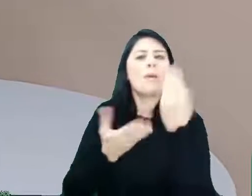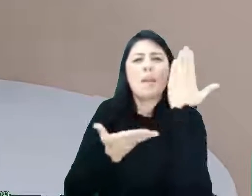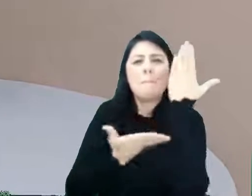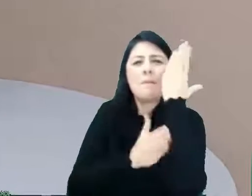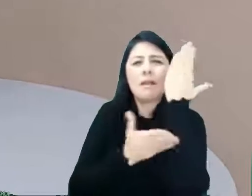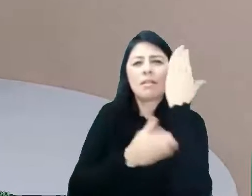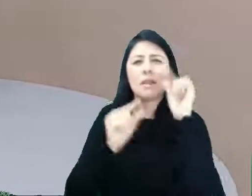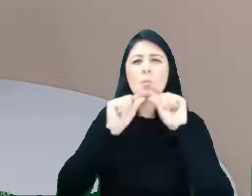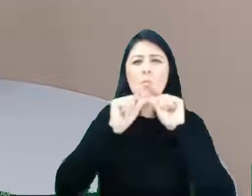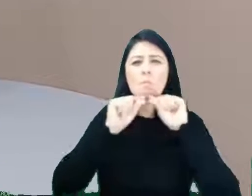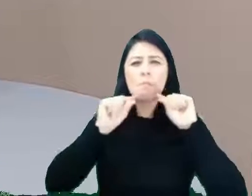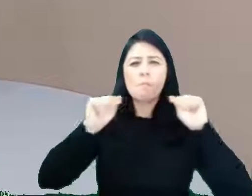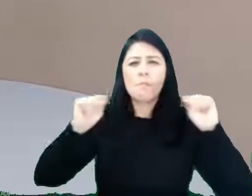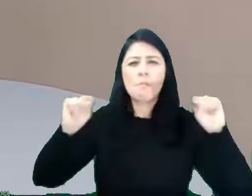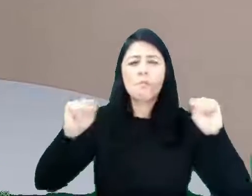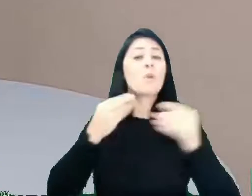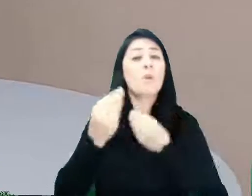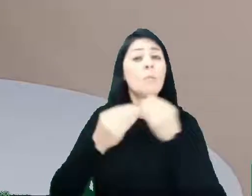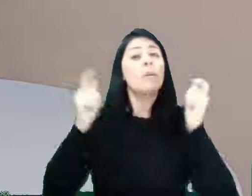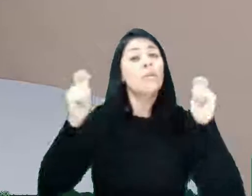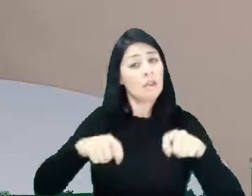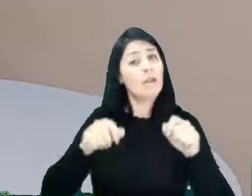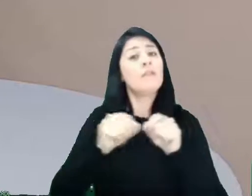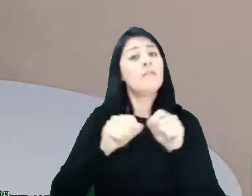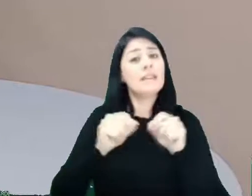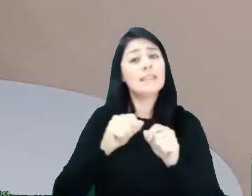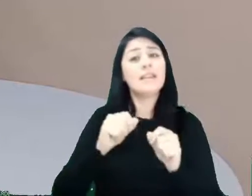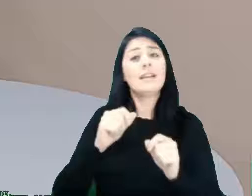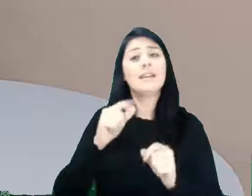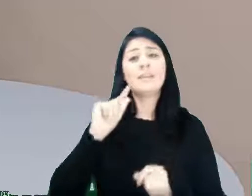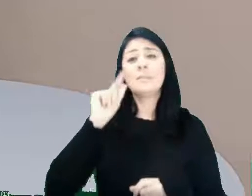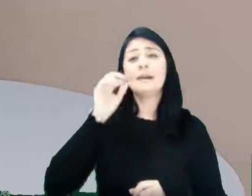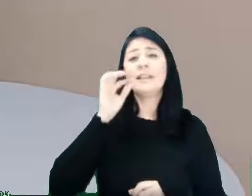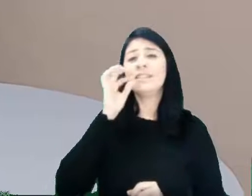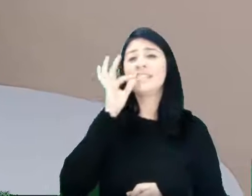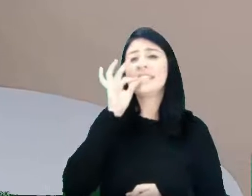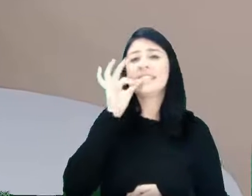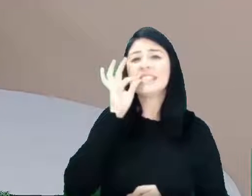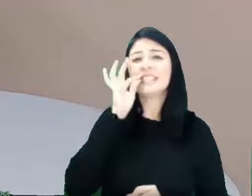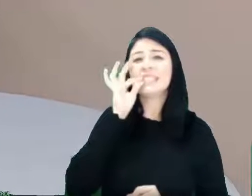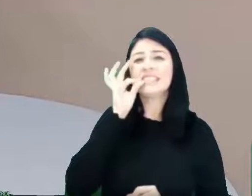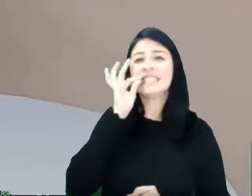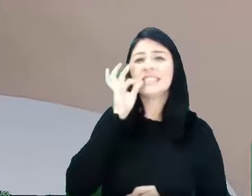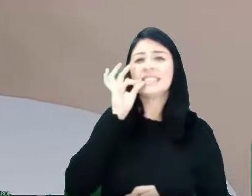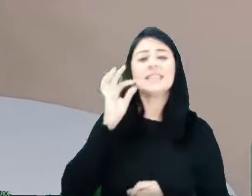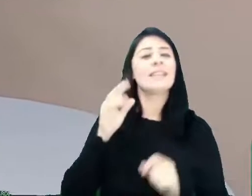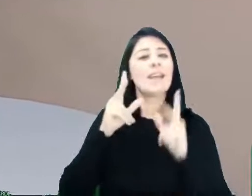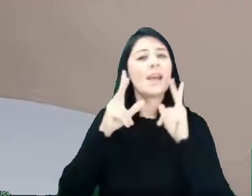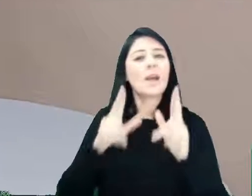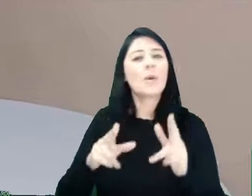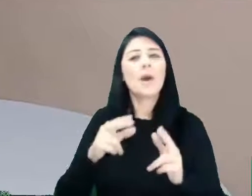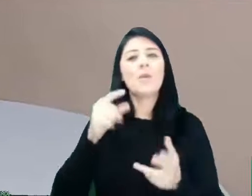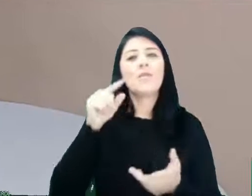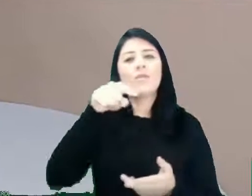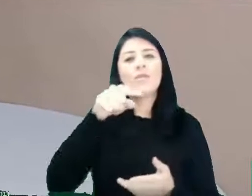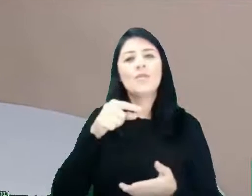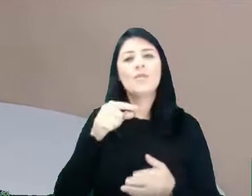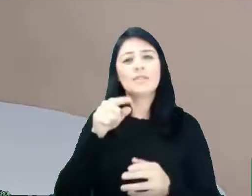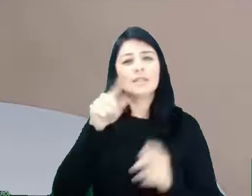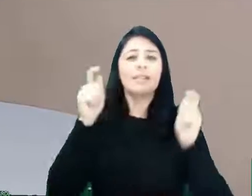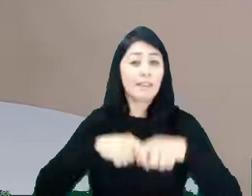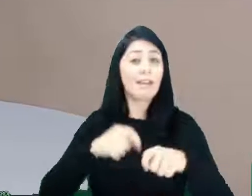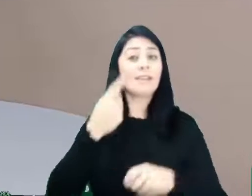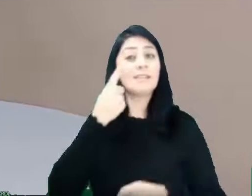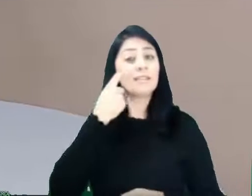nós podemos fazer com um palitinho de dente, comer no formato de